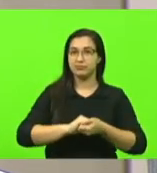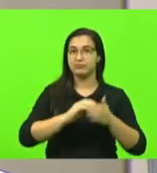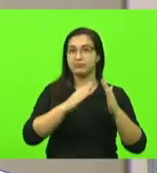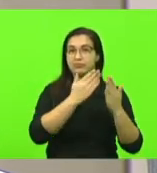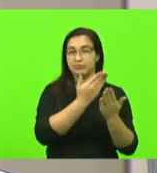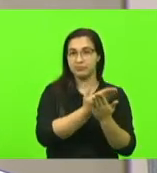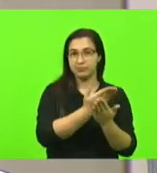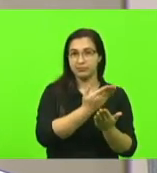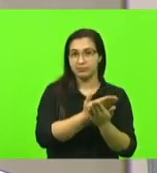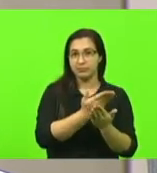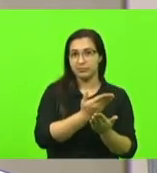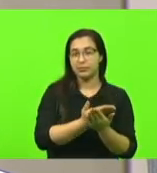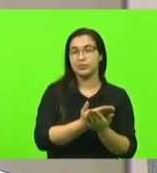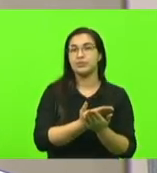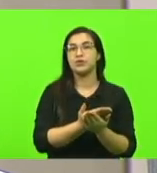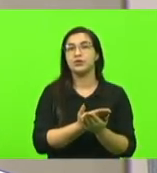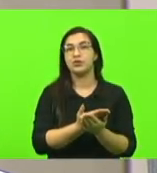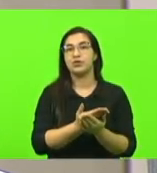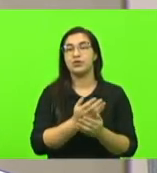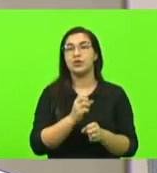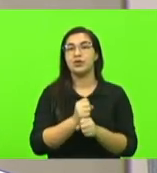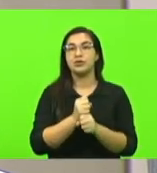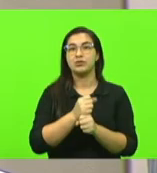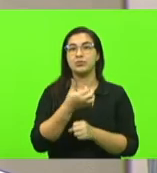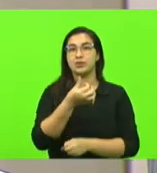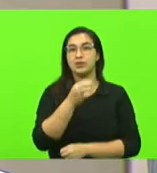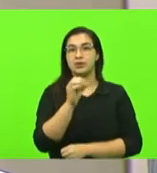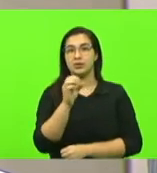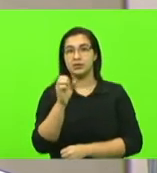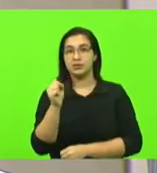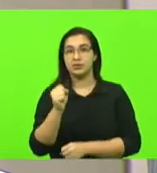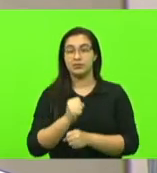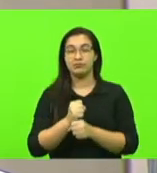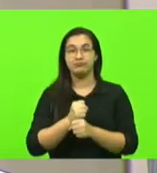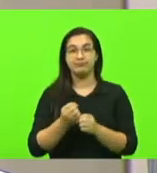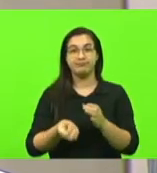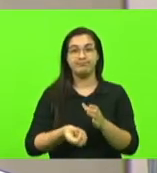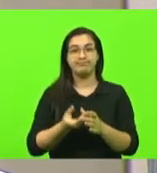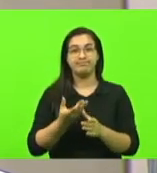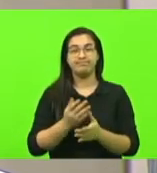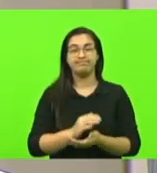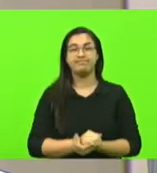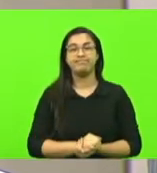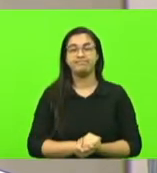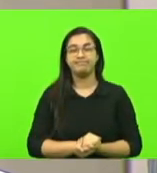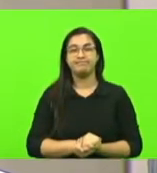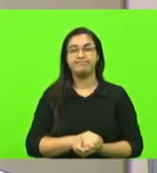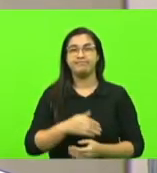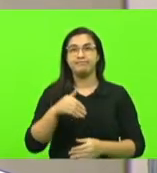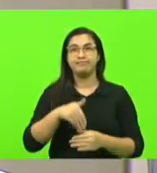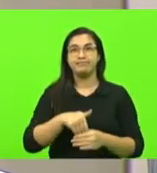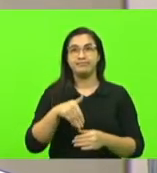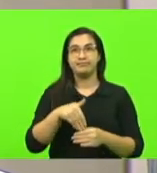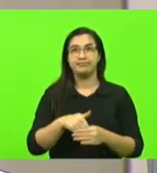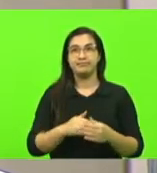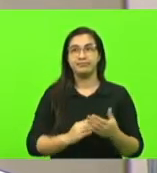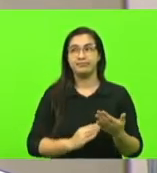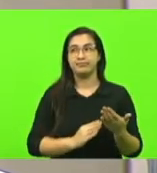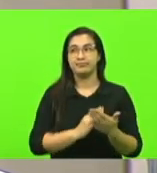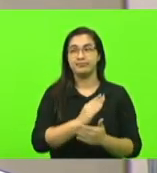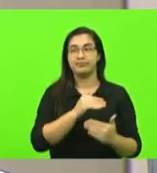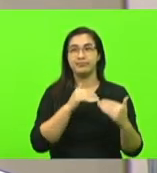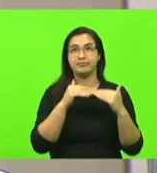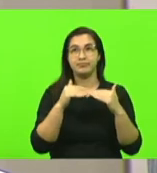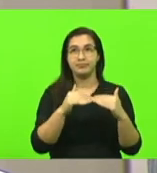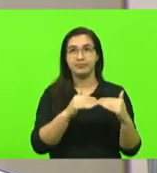116 anos de criação. Em discussão. Não havendo quem queira discutir, em votação. Deputados que aprovam, permaneçam como se encontra. Aprovado